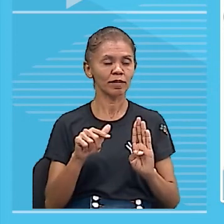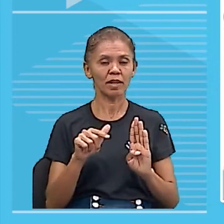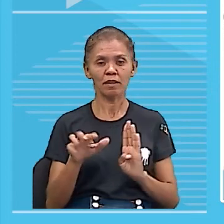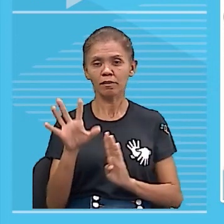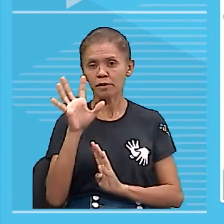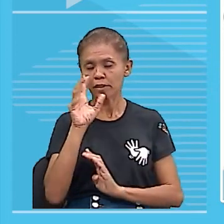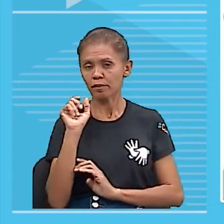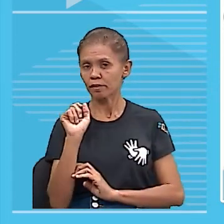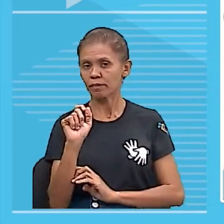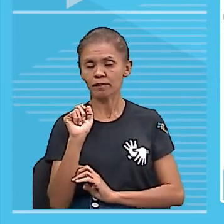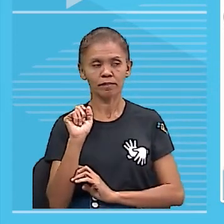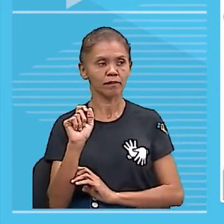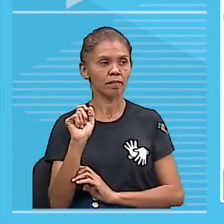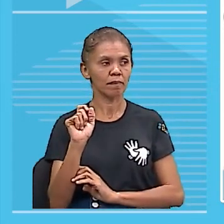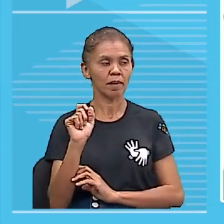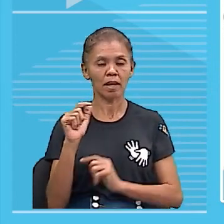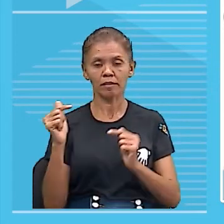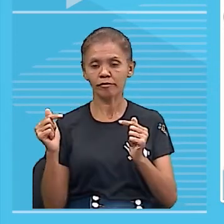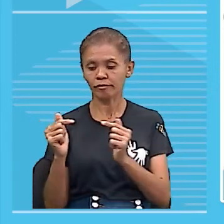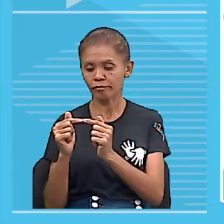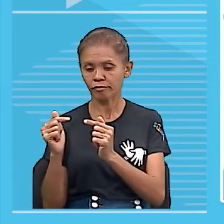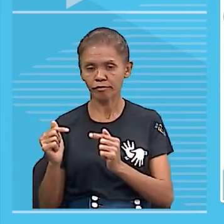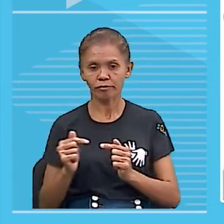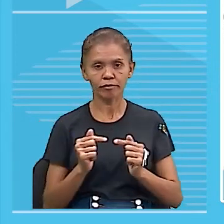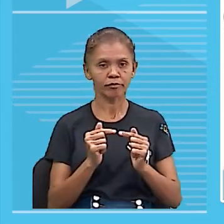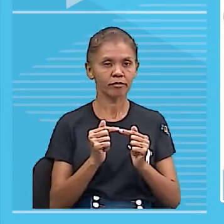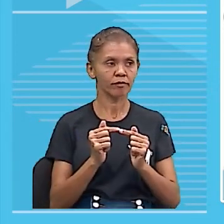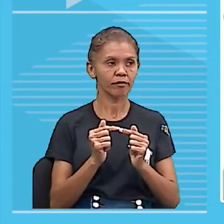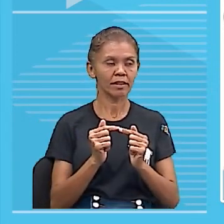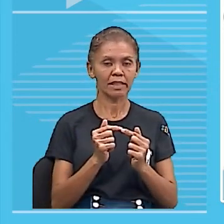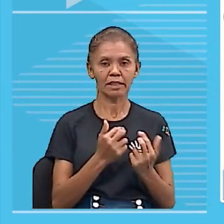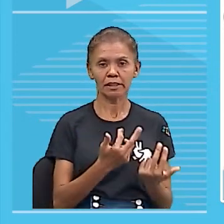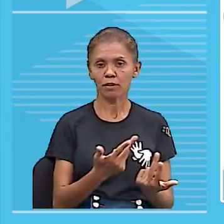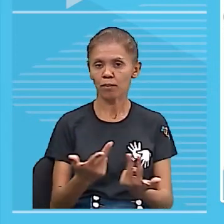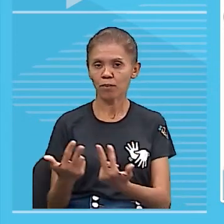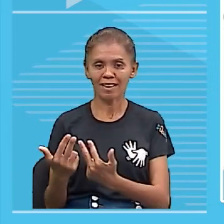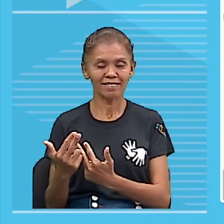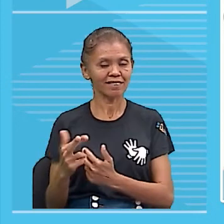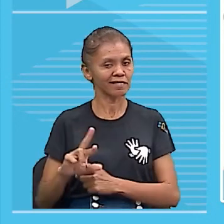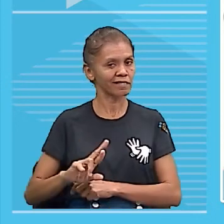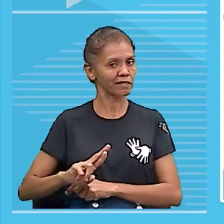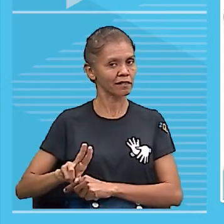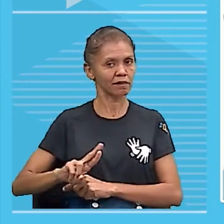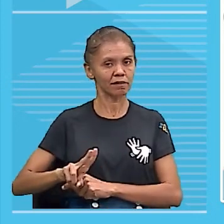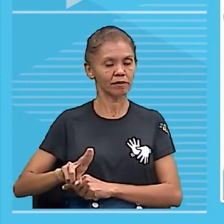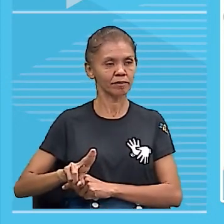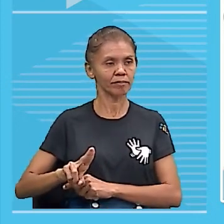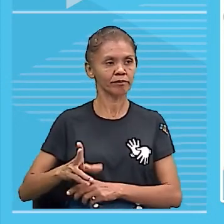que as conexões não são as mesmas